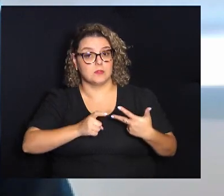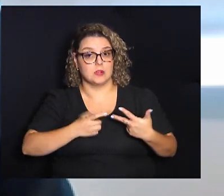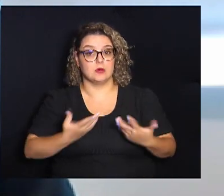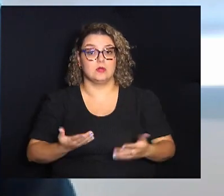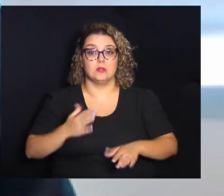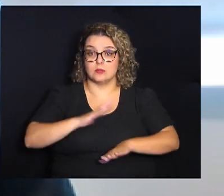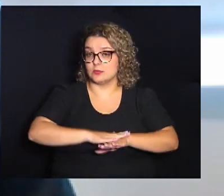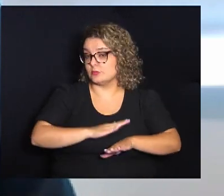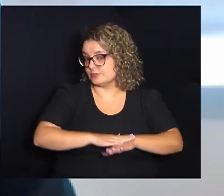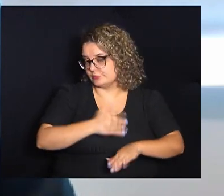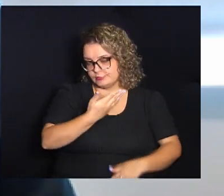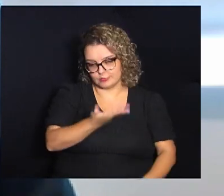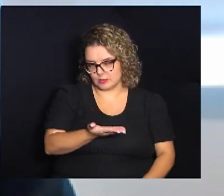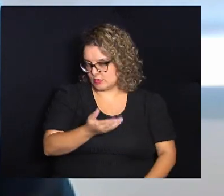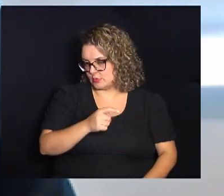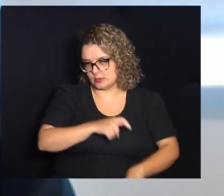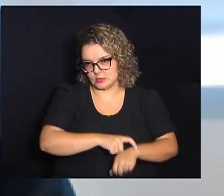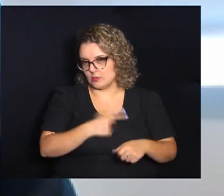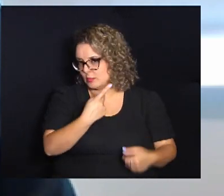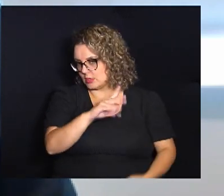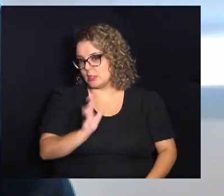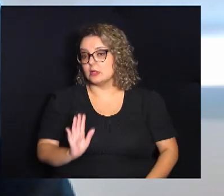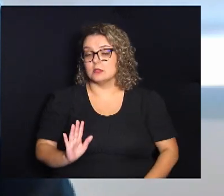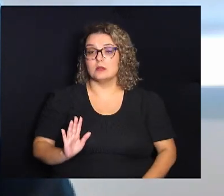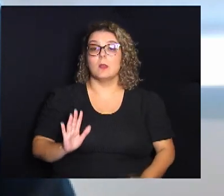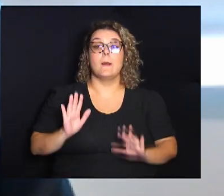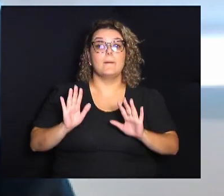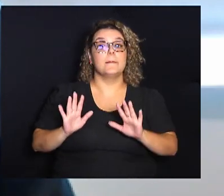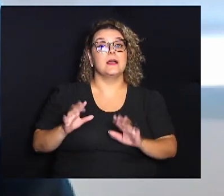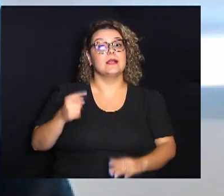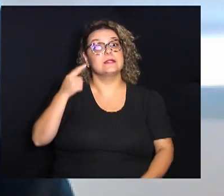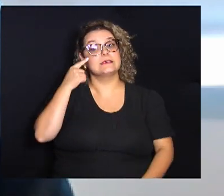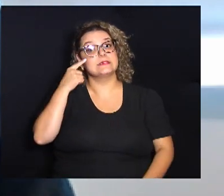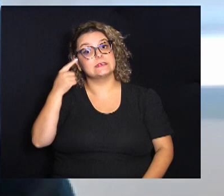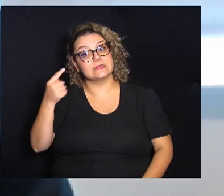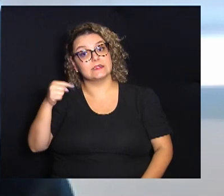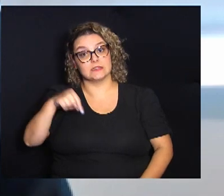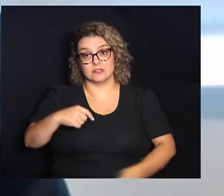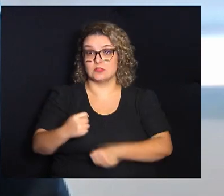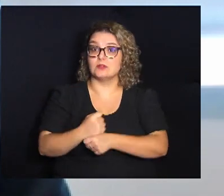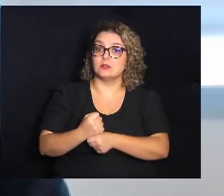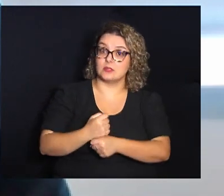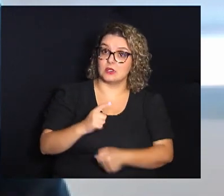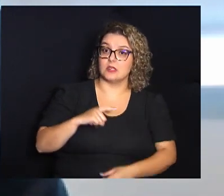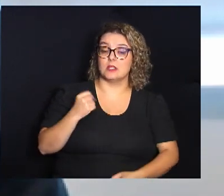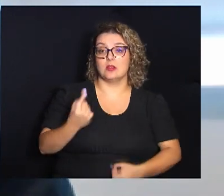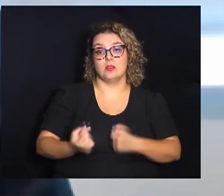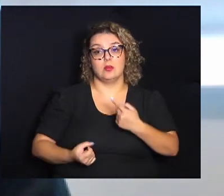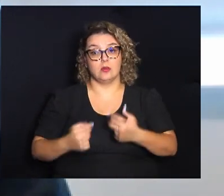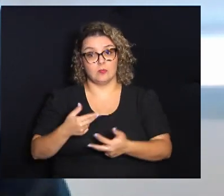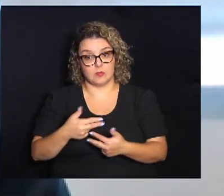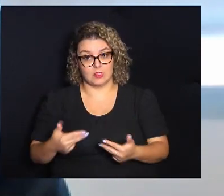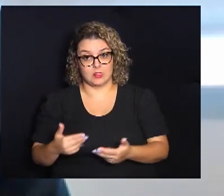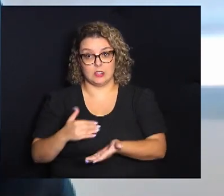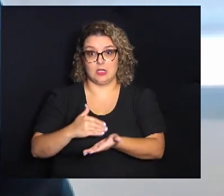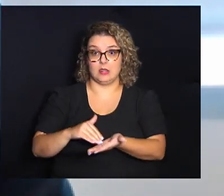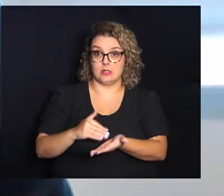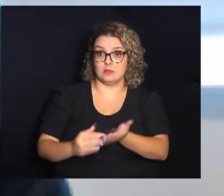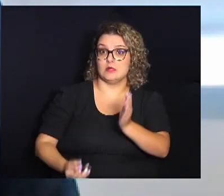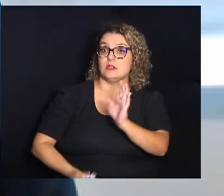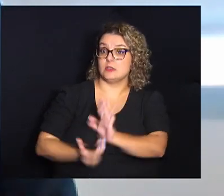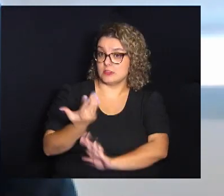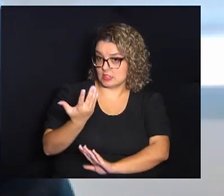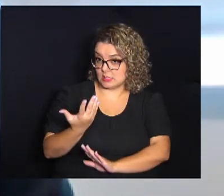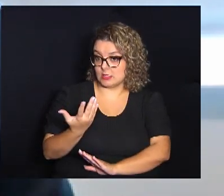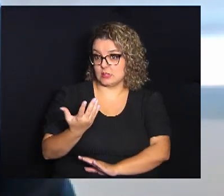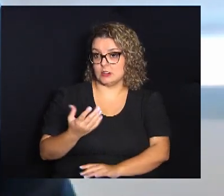tempo dele, né? Mas estima-se que ainda esse ano sai alguma coisa. A secretaria acabou de ser criada,